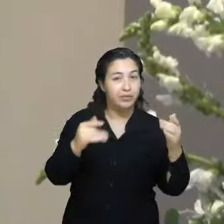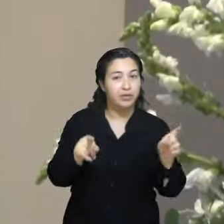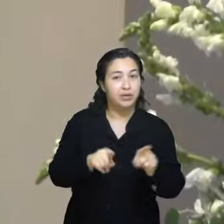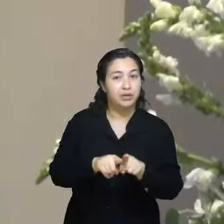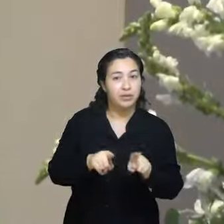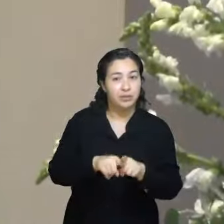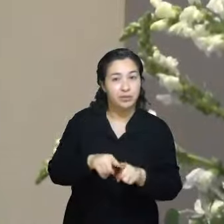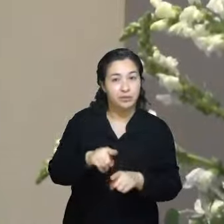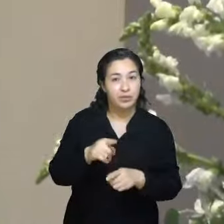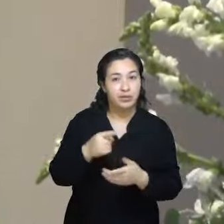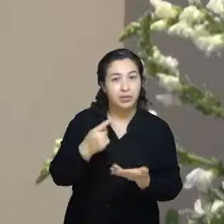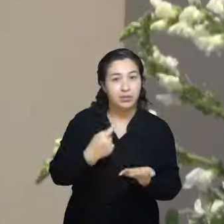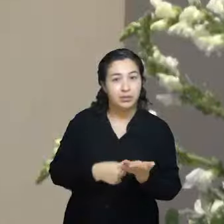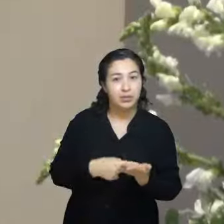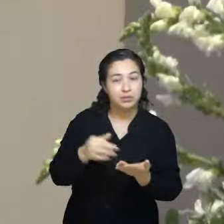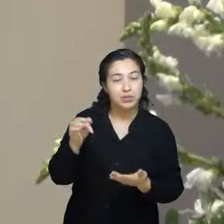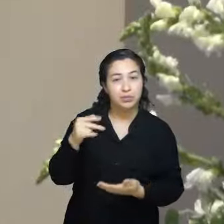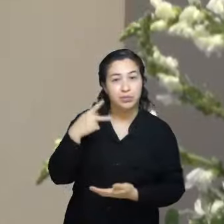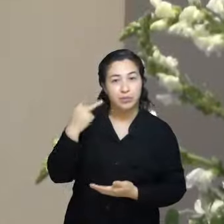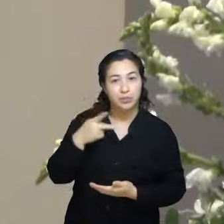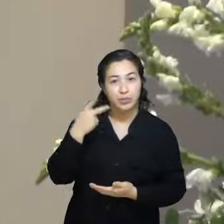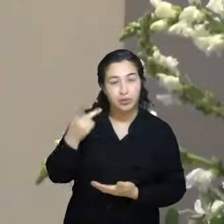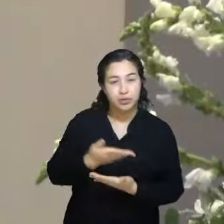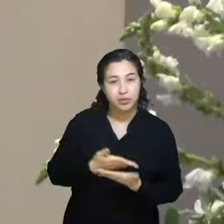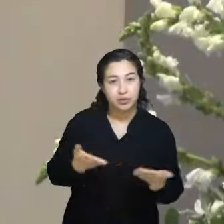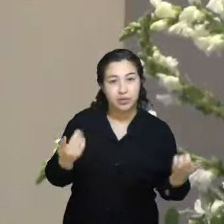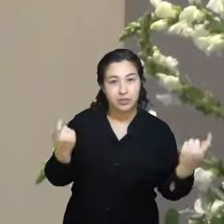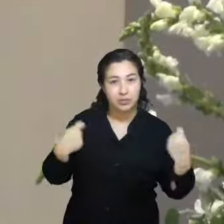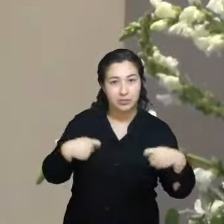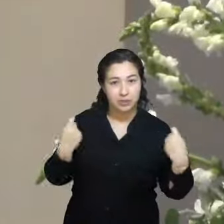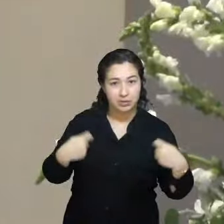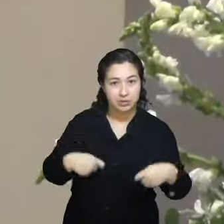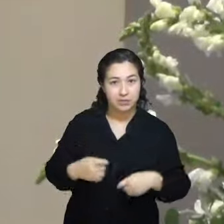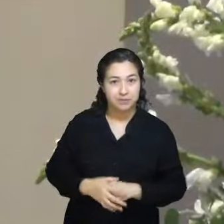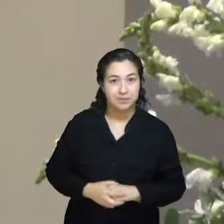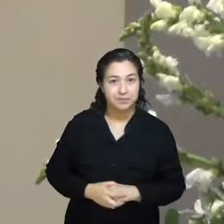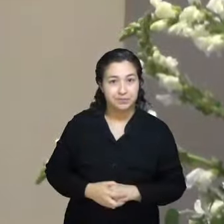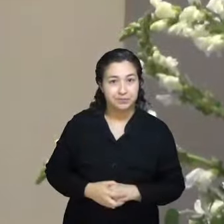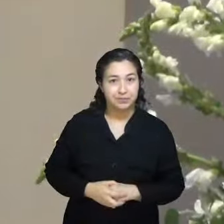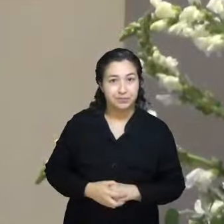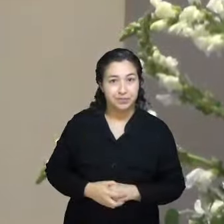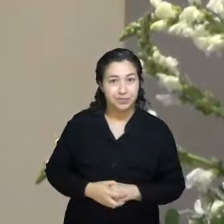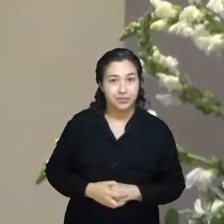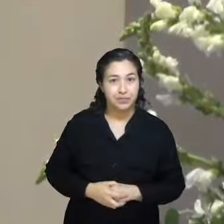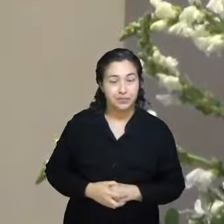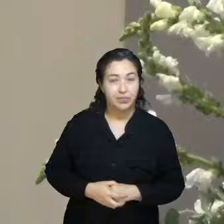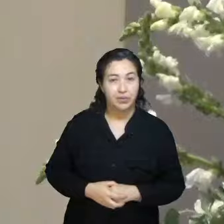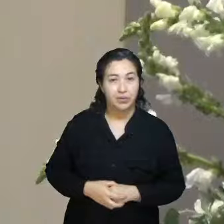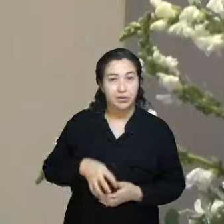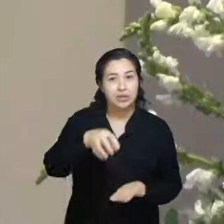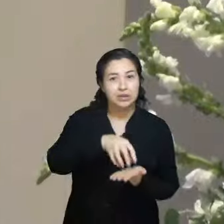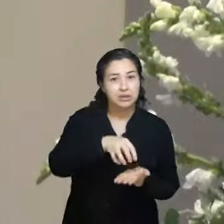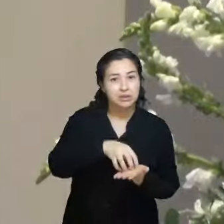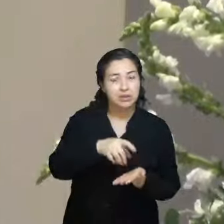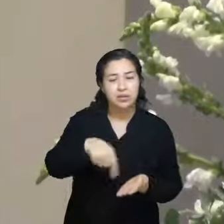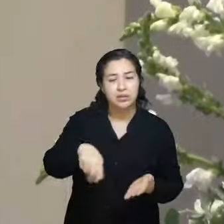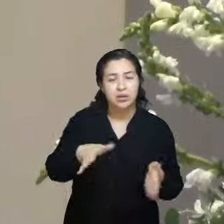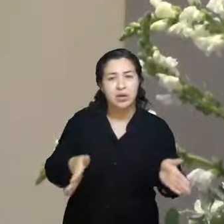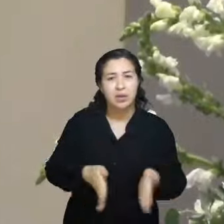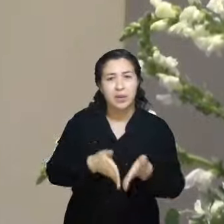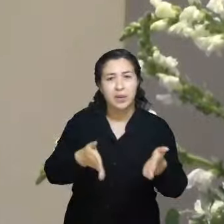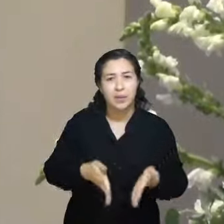política de suas próprias necessidades abrindo-se mão desse modelo centralista que tanto empobrece e enfraquece o nosso